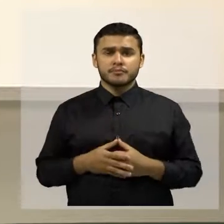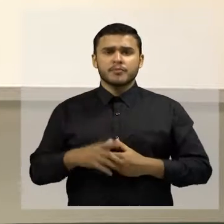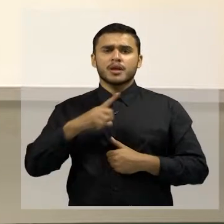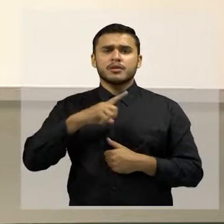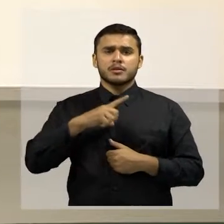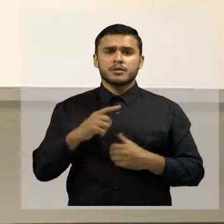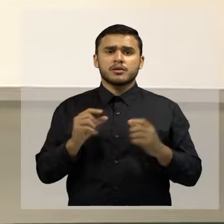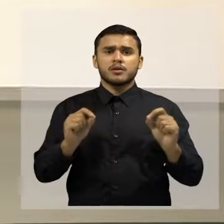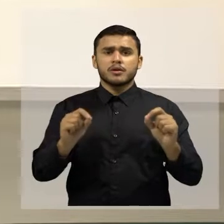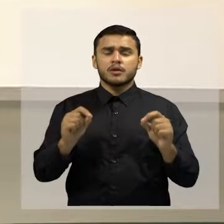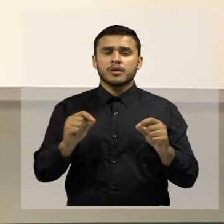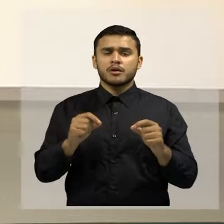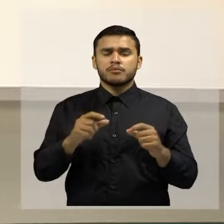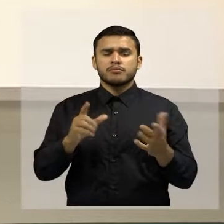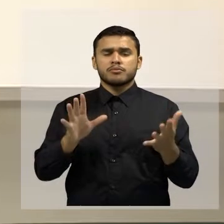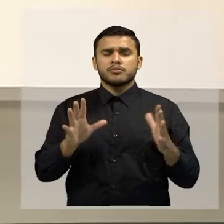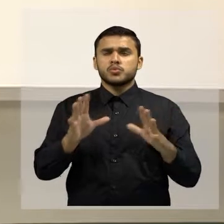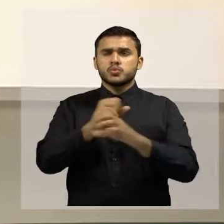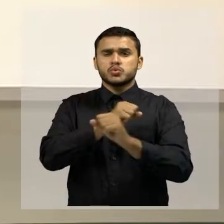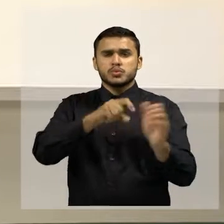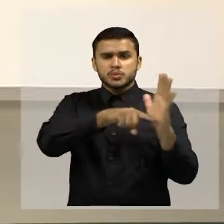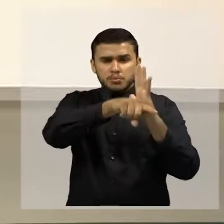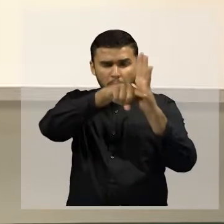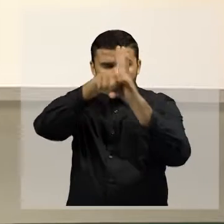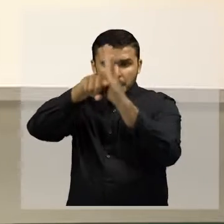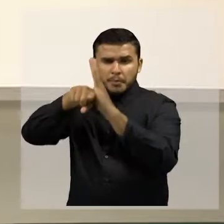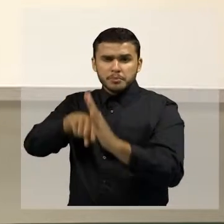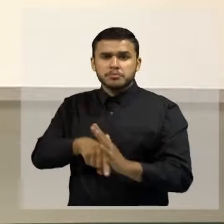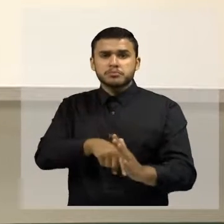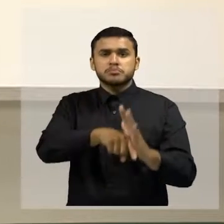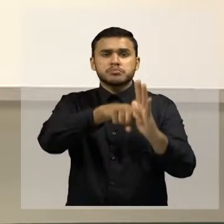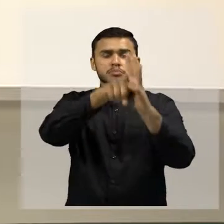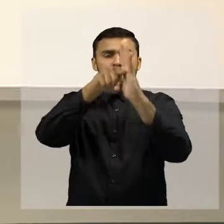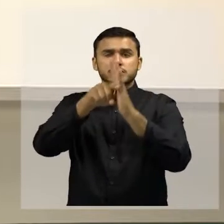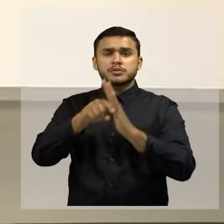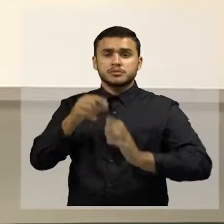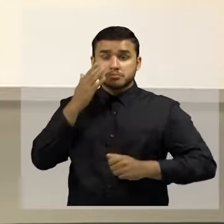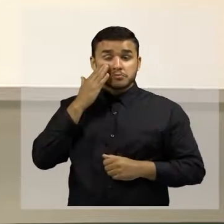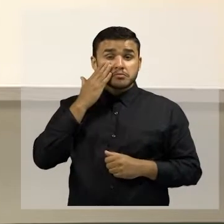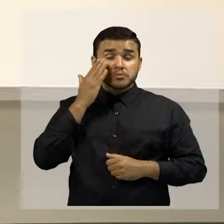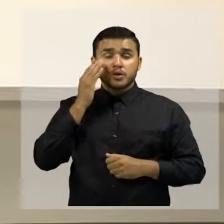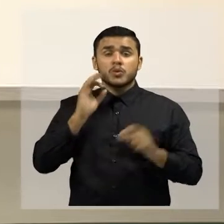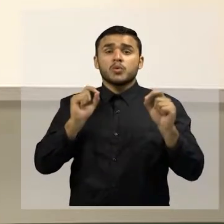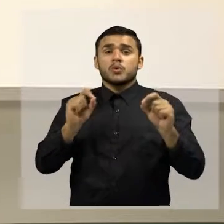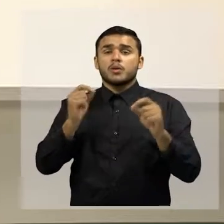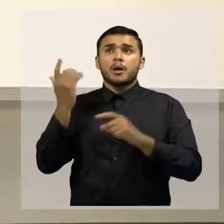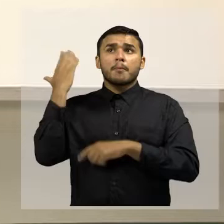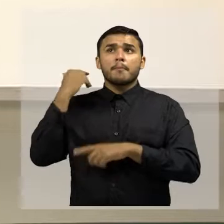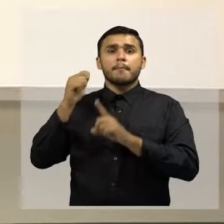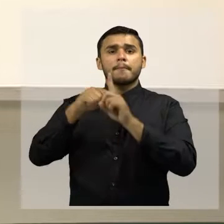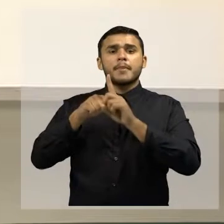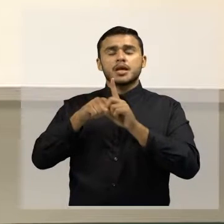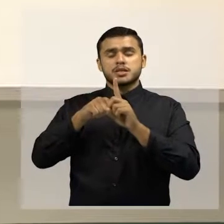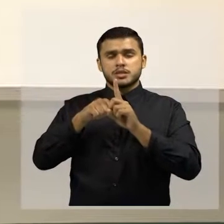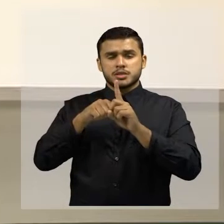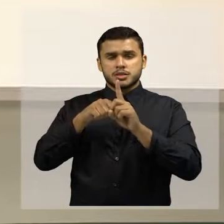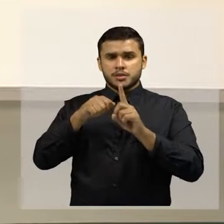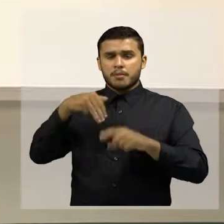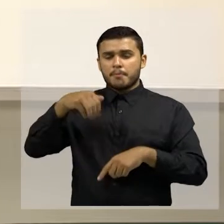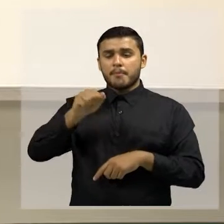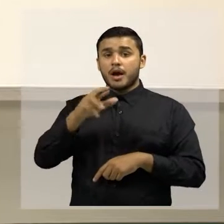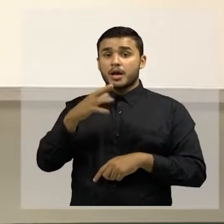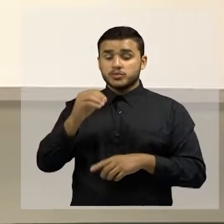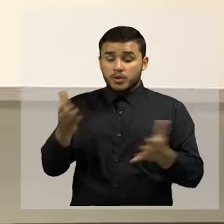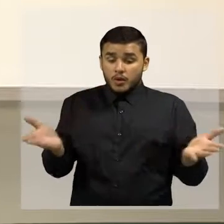Indústria fez uma nova pesquisa com o Ibope, uma nova rodada, né? Uhum. Tinha feito em março e fez agora em abril, mesmo período.